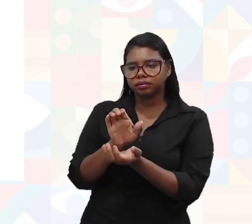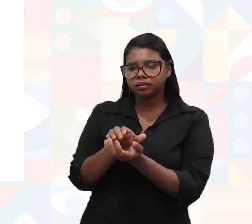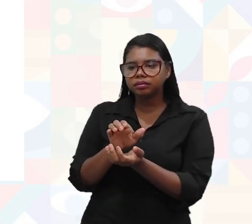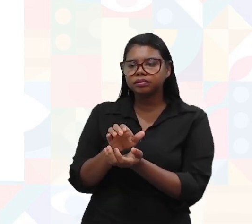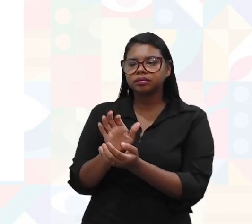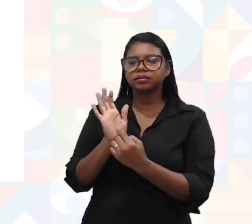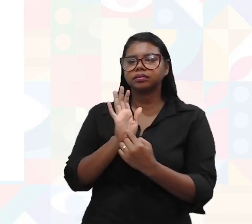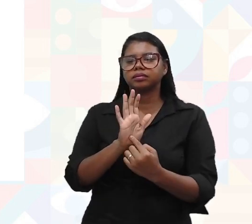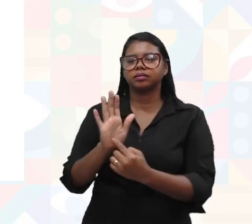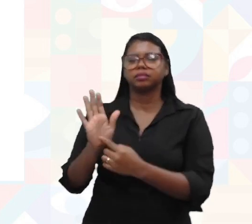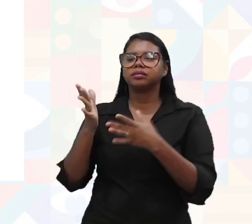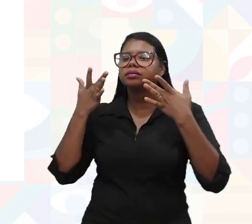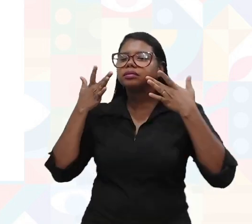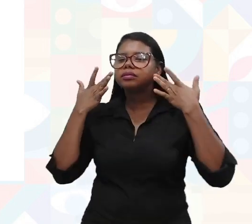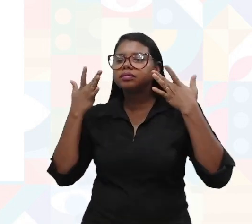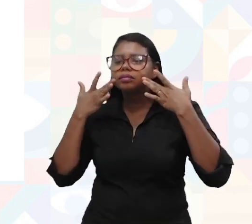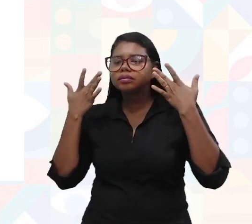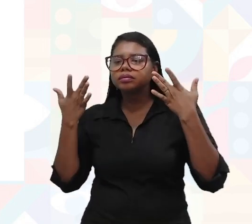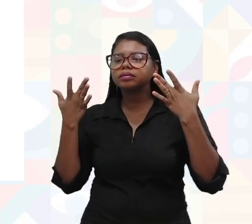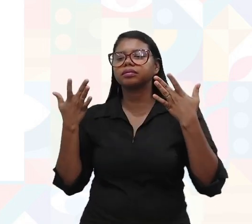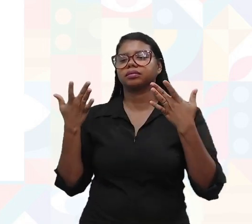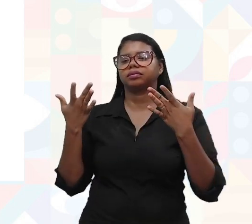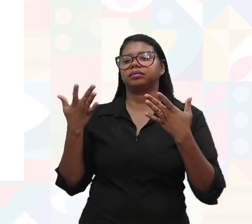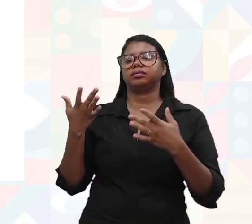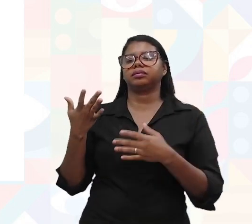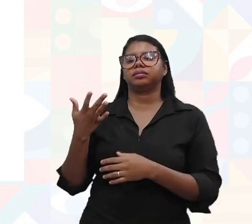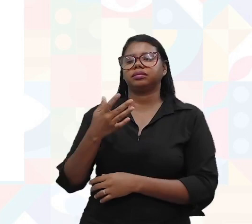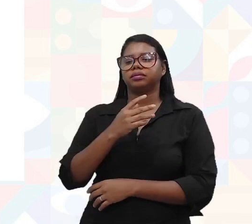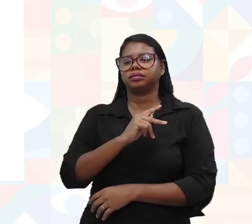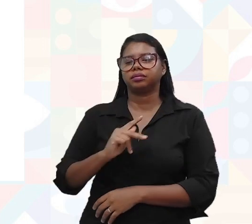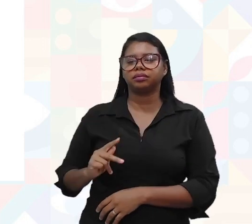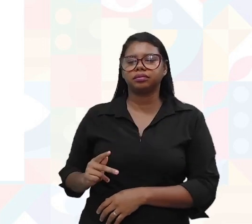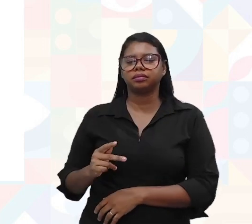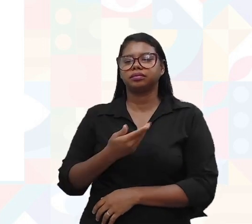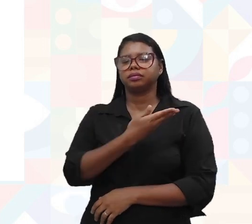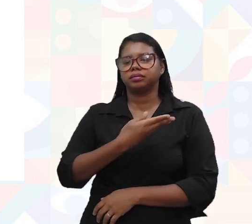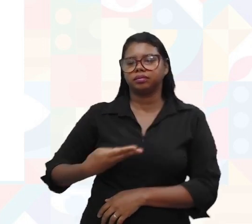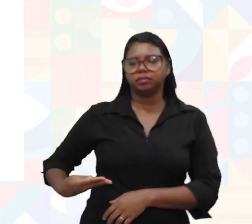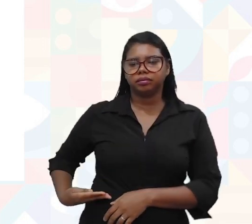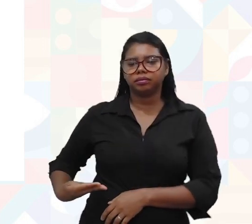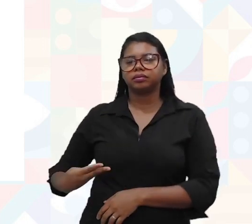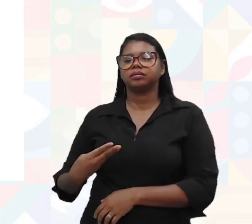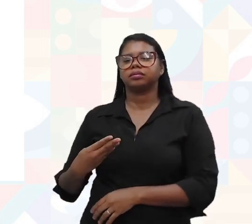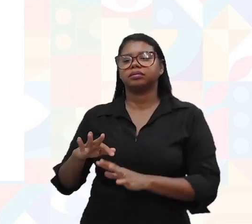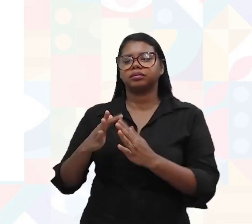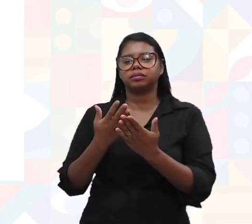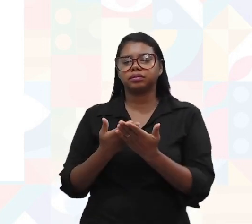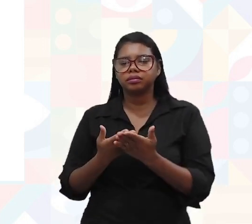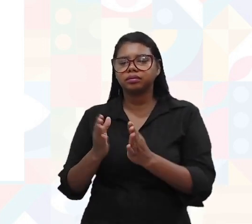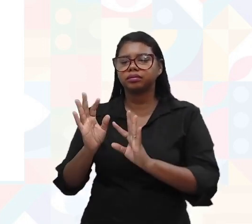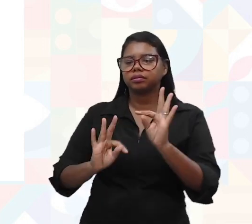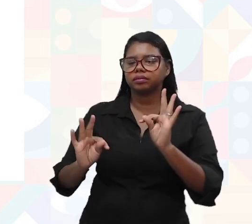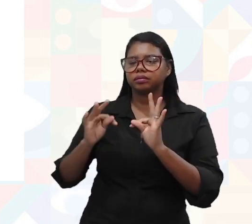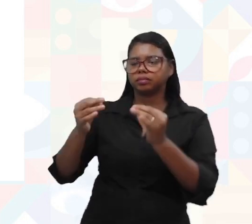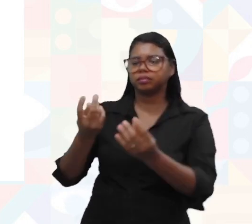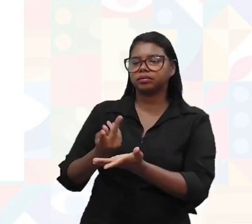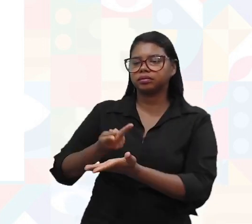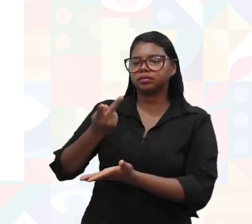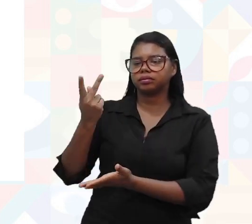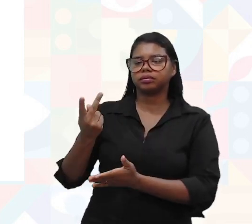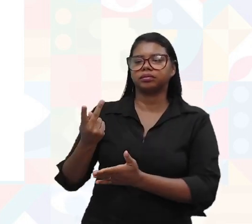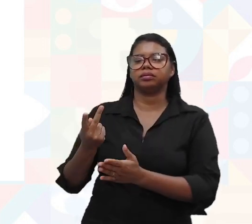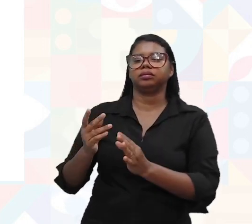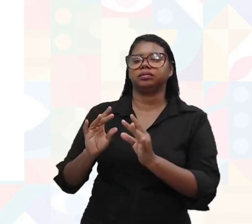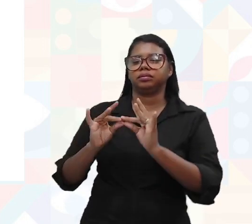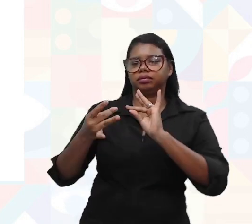nosso Teatro de Santa Isabel, o Palácio do Governo, né? O Ginásio Pernambucano, todos eles foram feitos dentro dessa